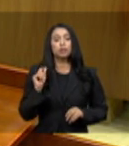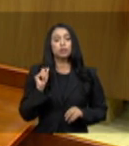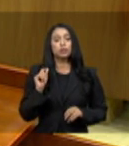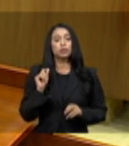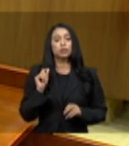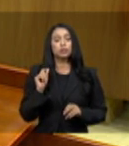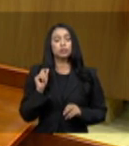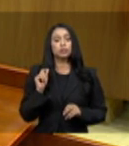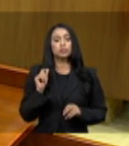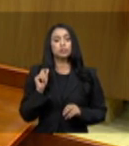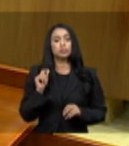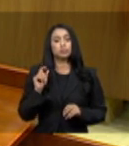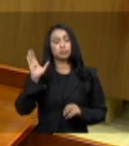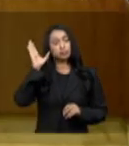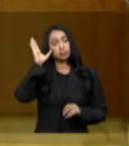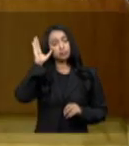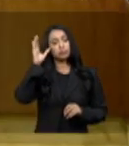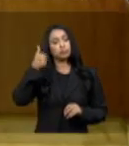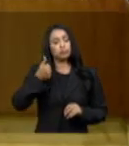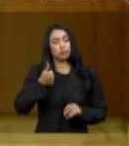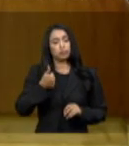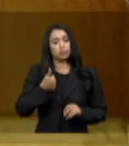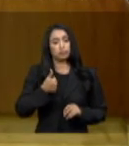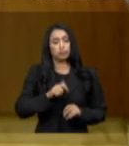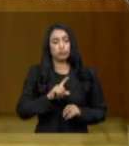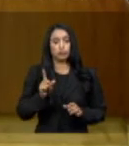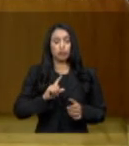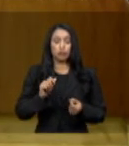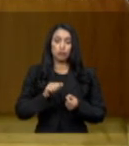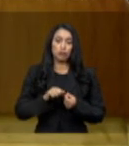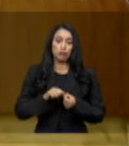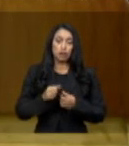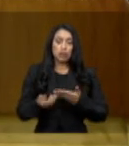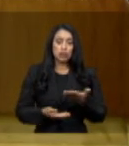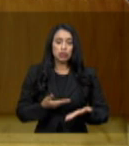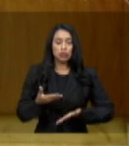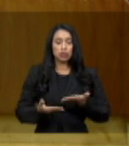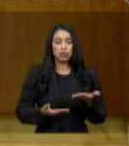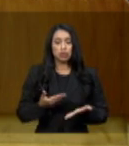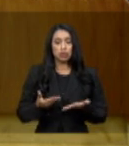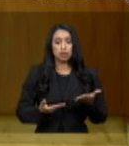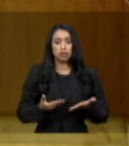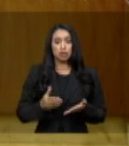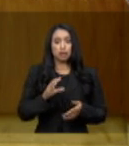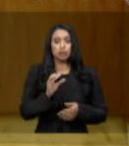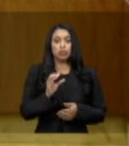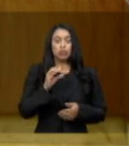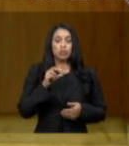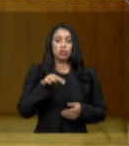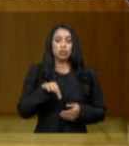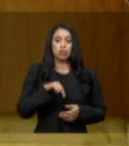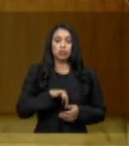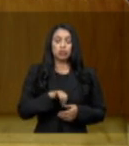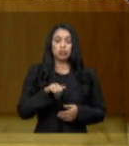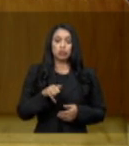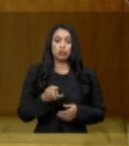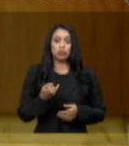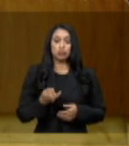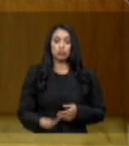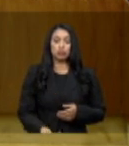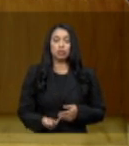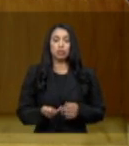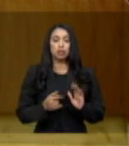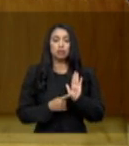a resolução ela não foi tratada e portanto a resolução do cnj não foi objeto algo assim